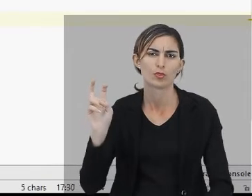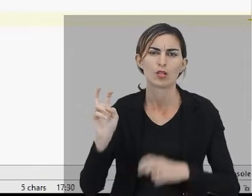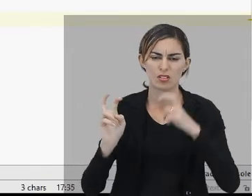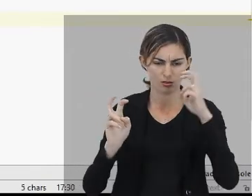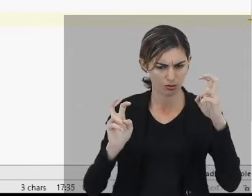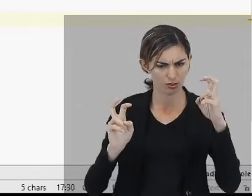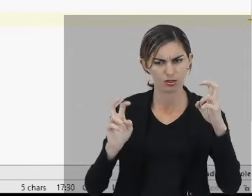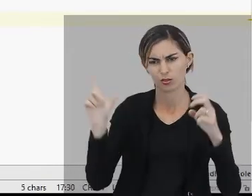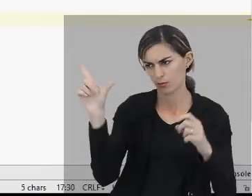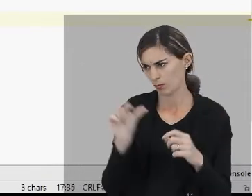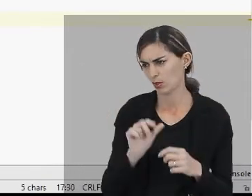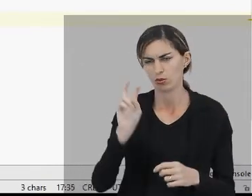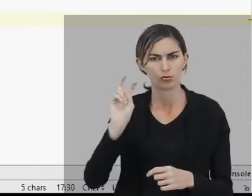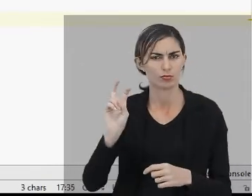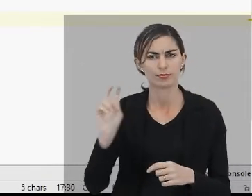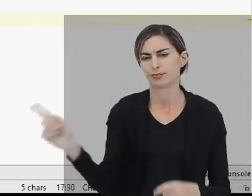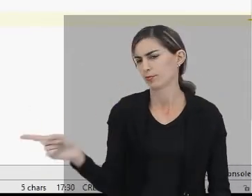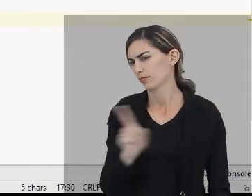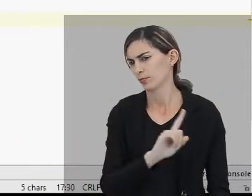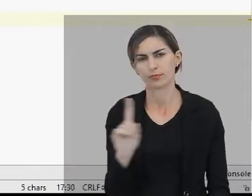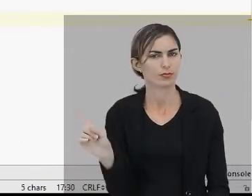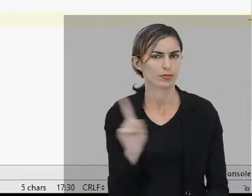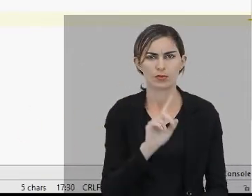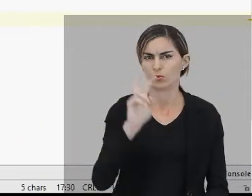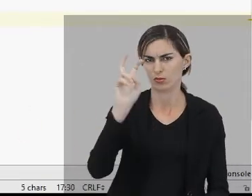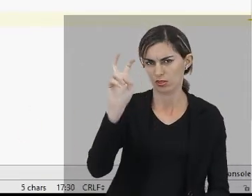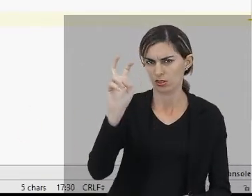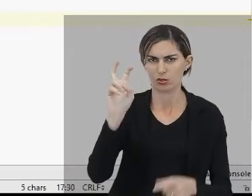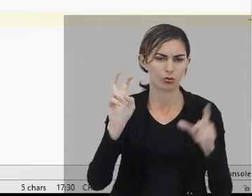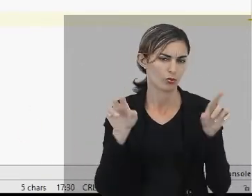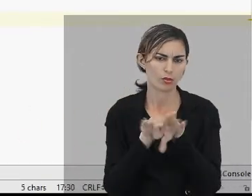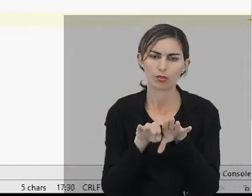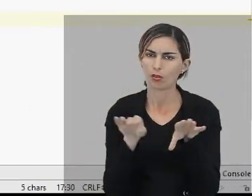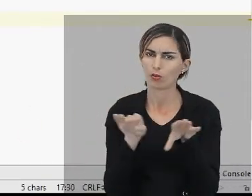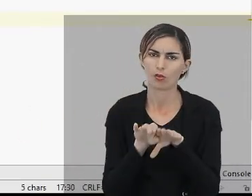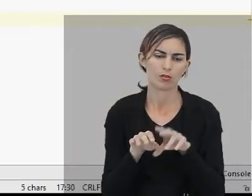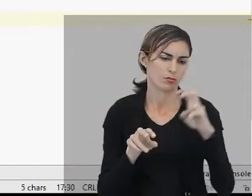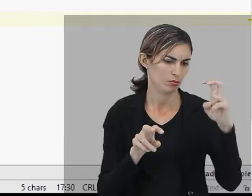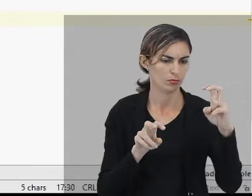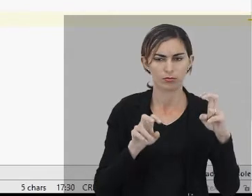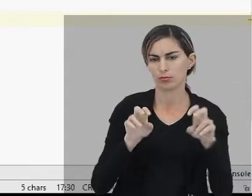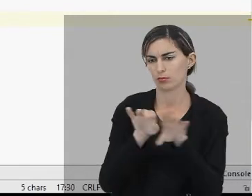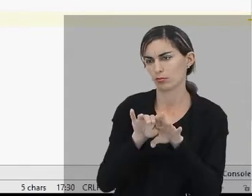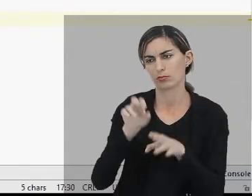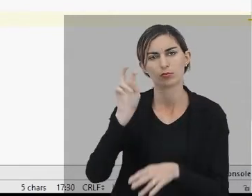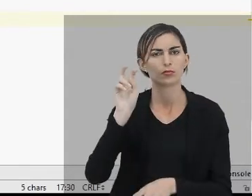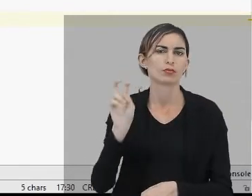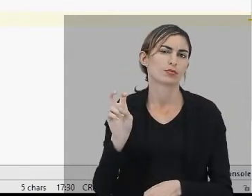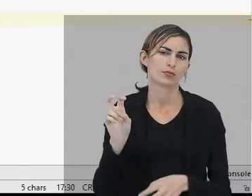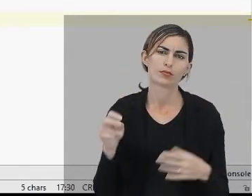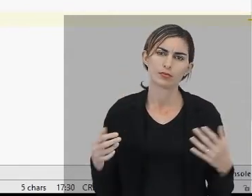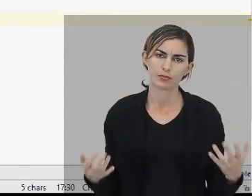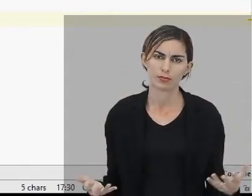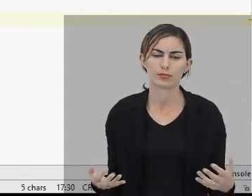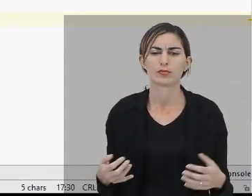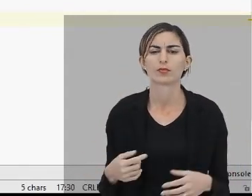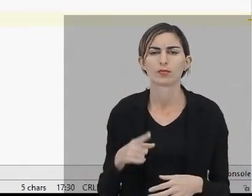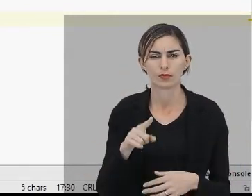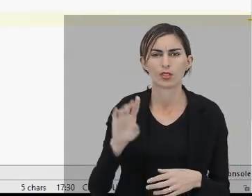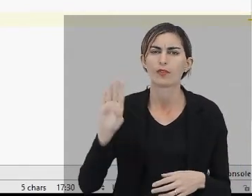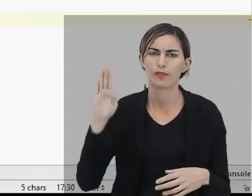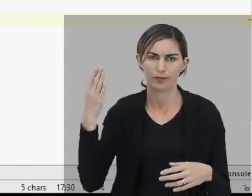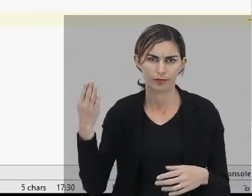que 5? Não. 5 não é menor, ele é igual a 5. Então, essa condição